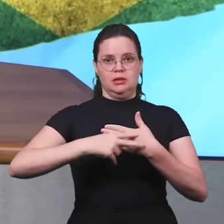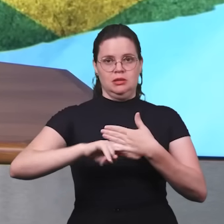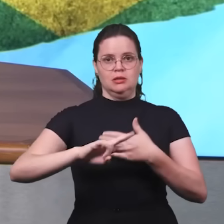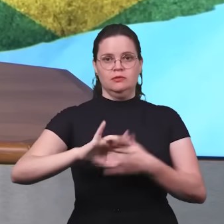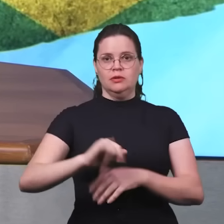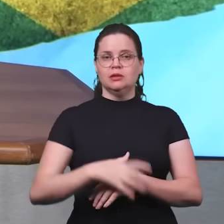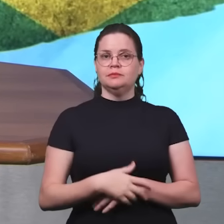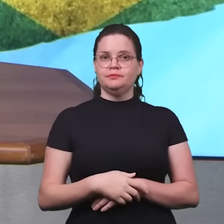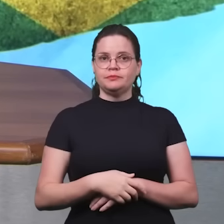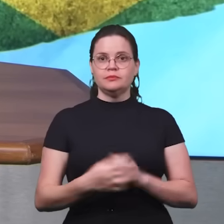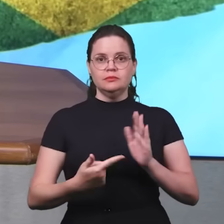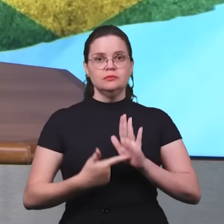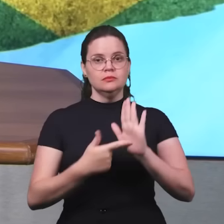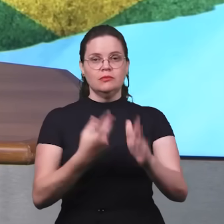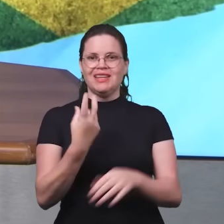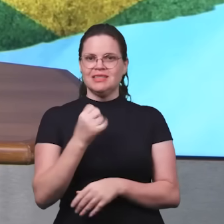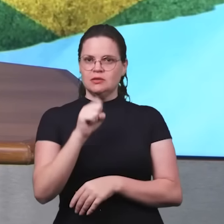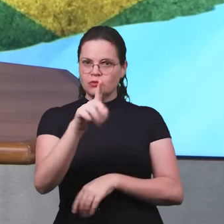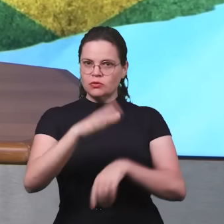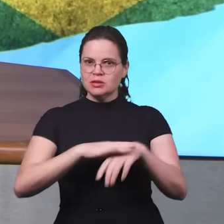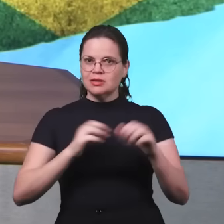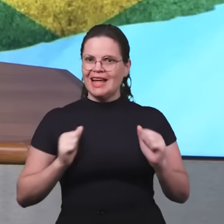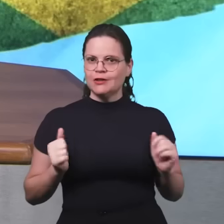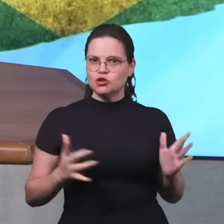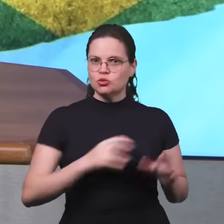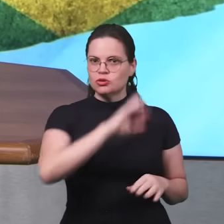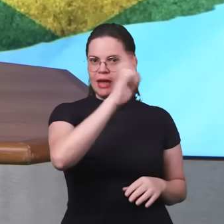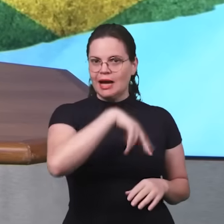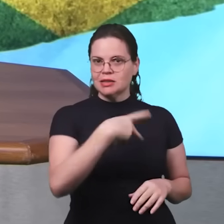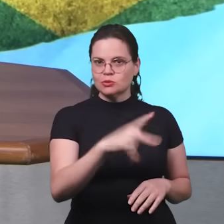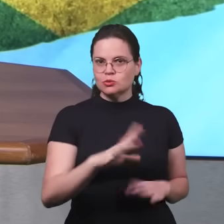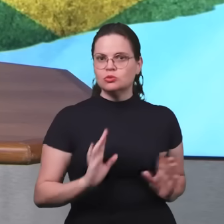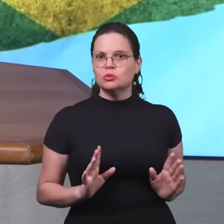E ele diz o seguinte: ó, o que semeia na carne